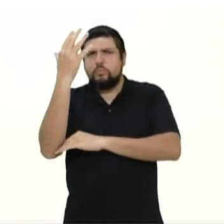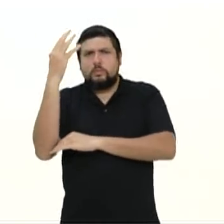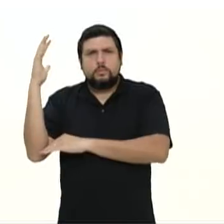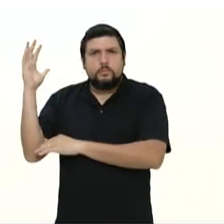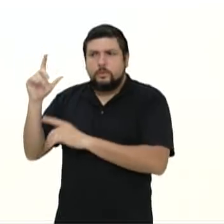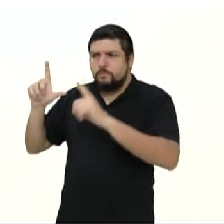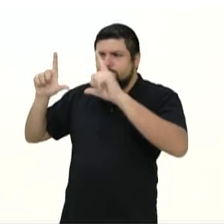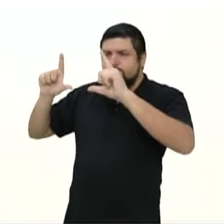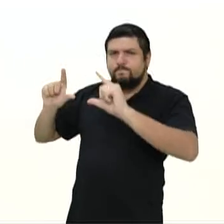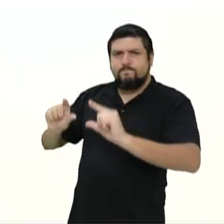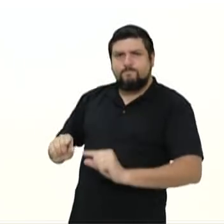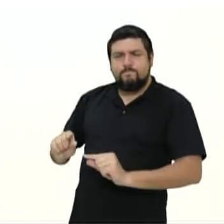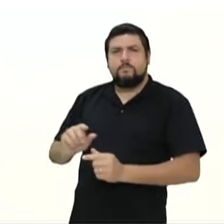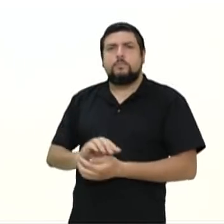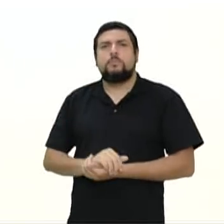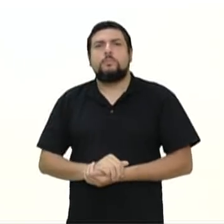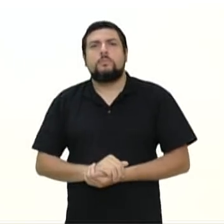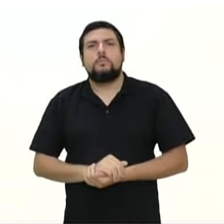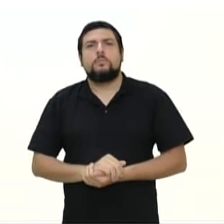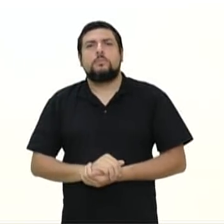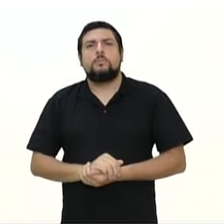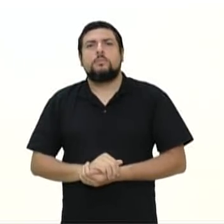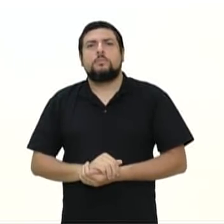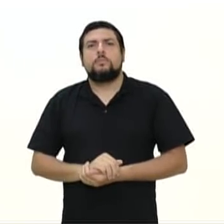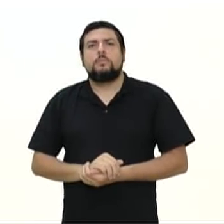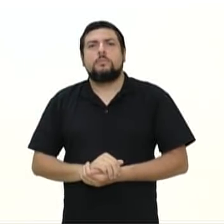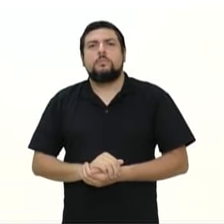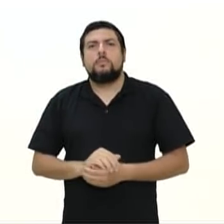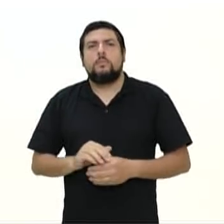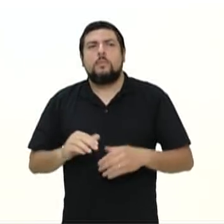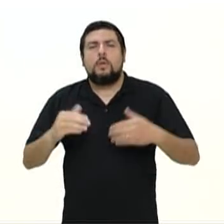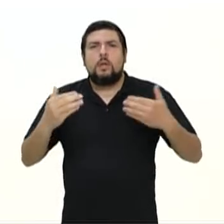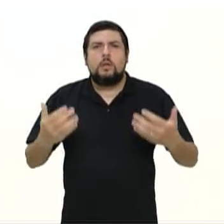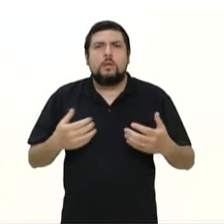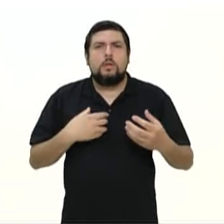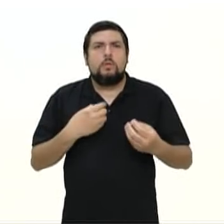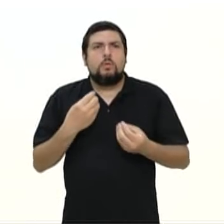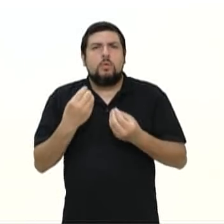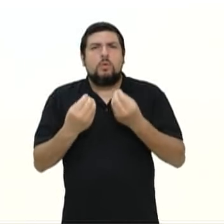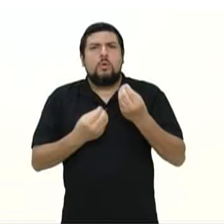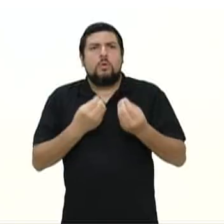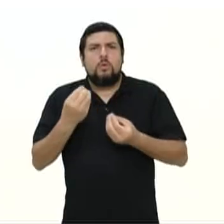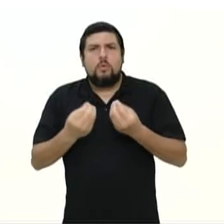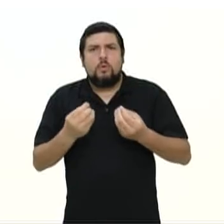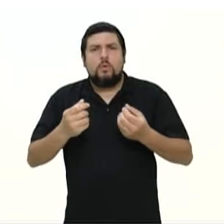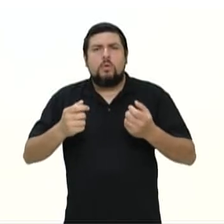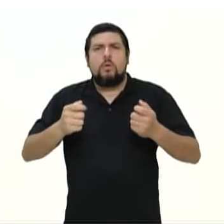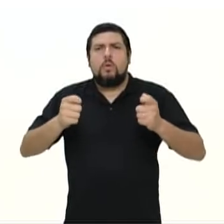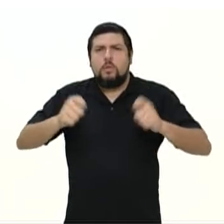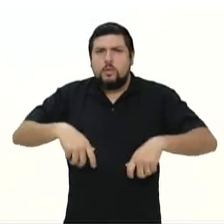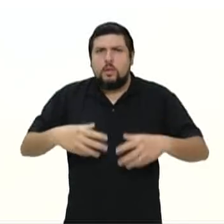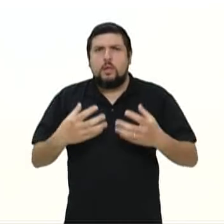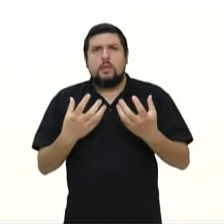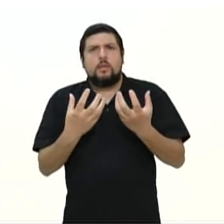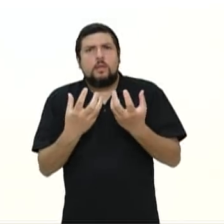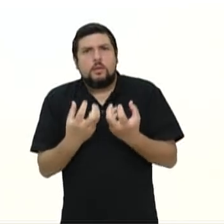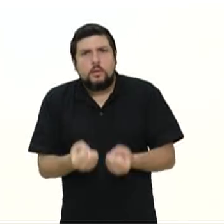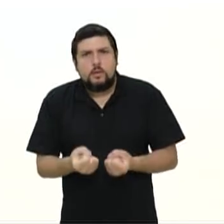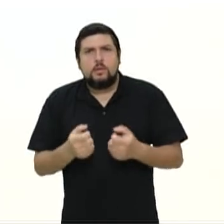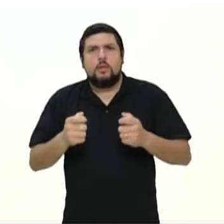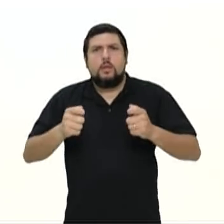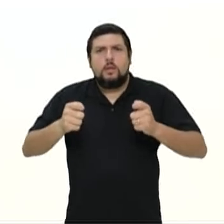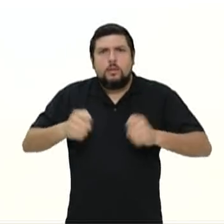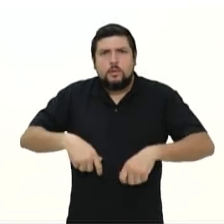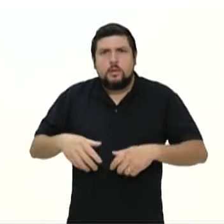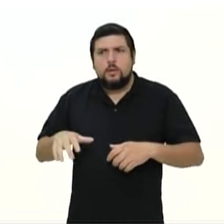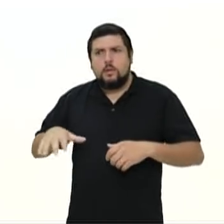é mesmo? Então, ele traz ali essa ideia de tornar mais aceitável, né? De atenuar, tornar um